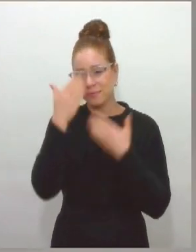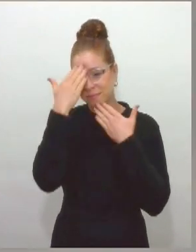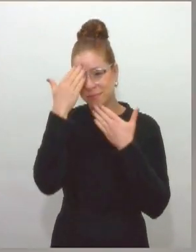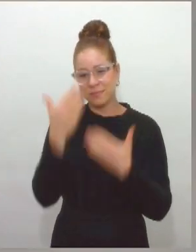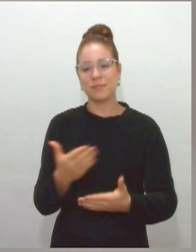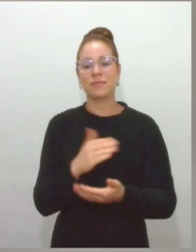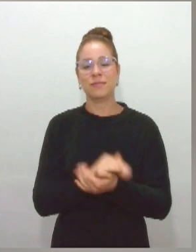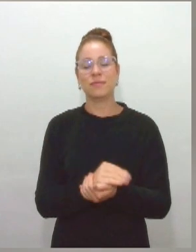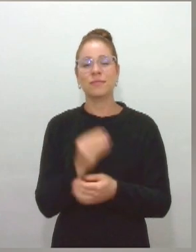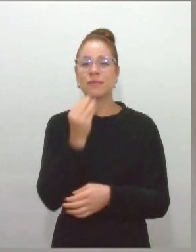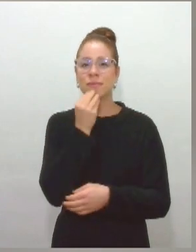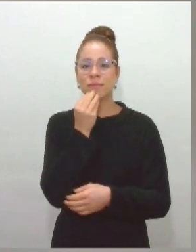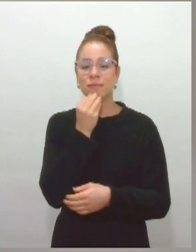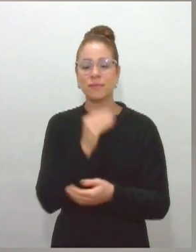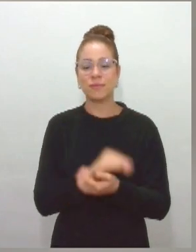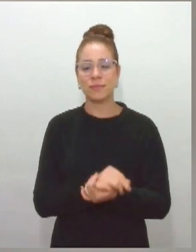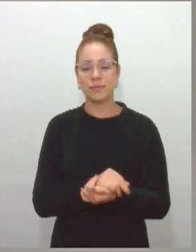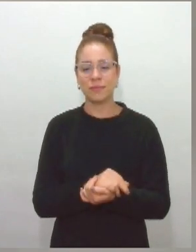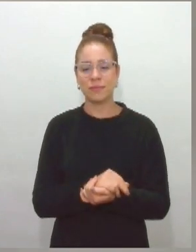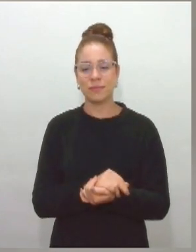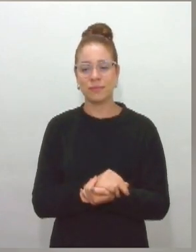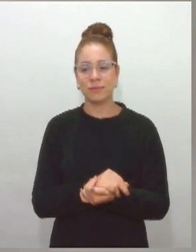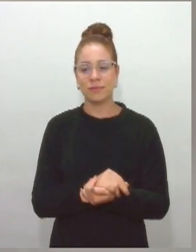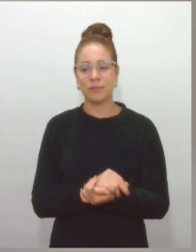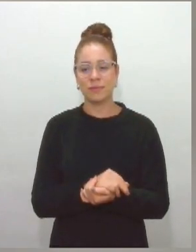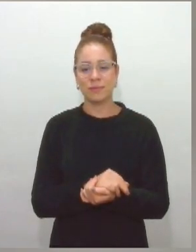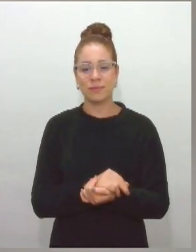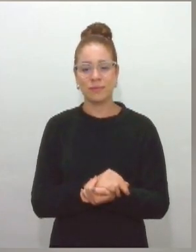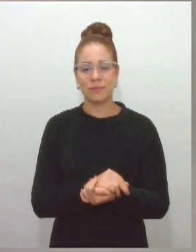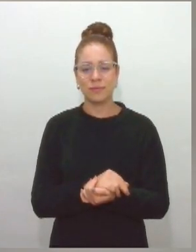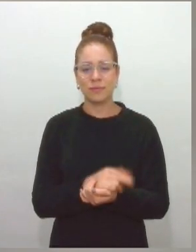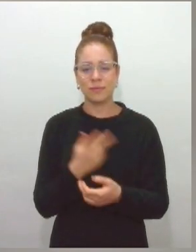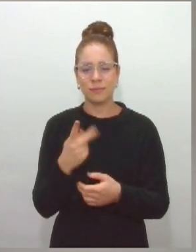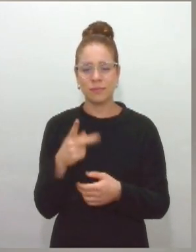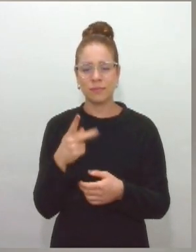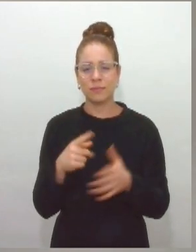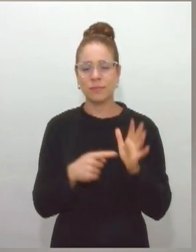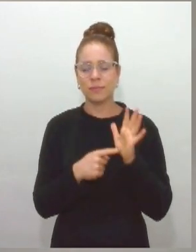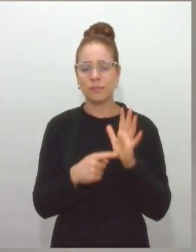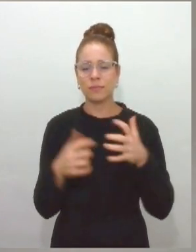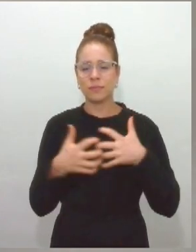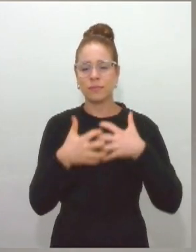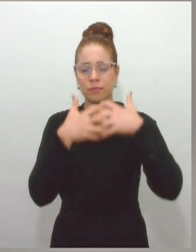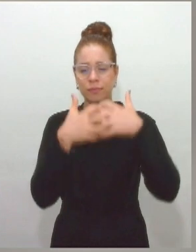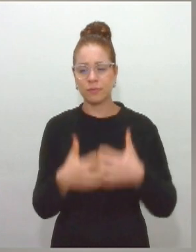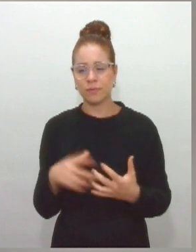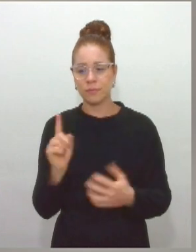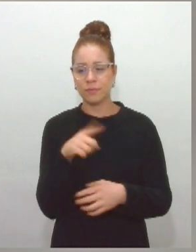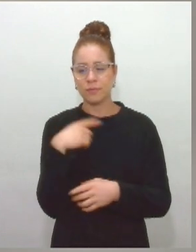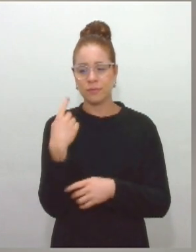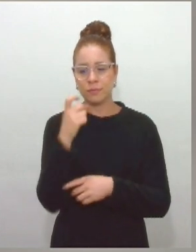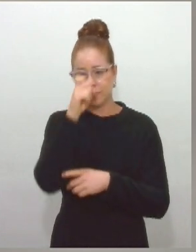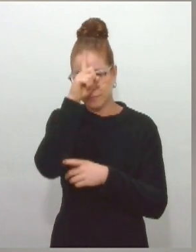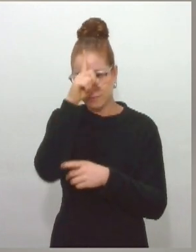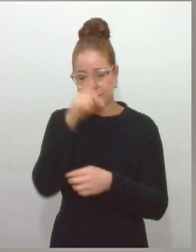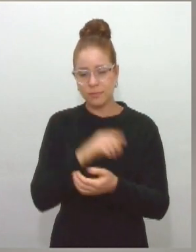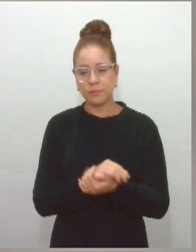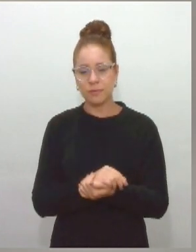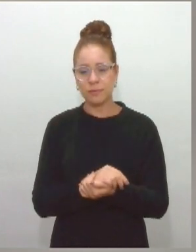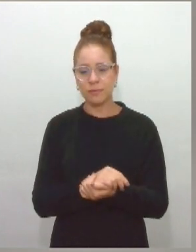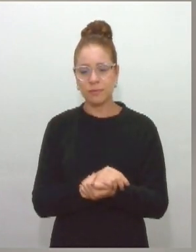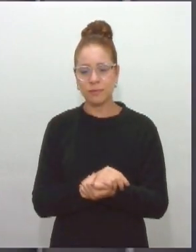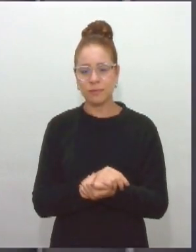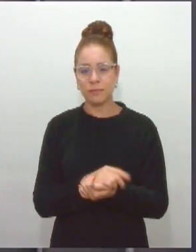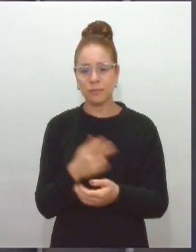de participar e falar um pouquinho sobre o serviço que a gente presta no hospital, sobre o serviço que a gente presta à população de